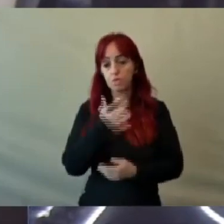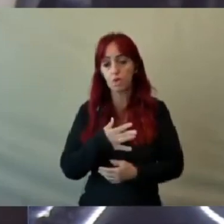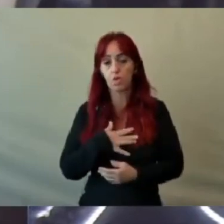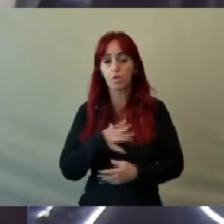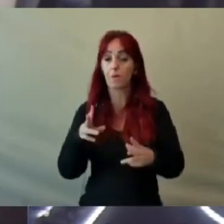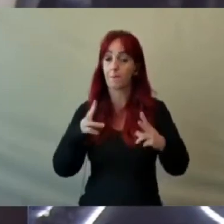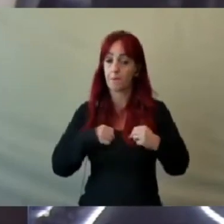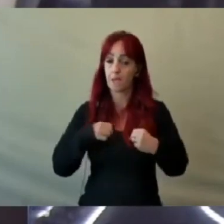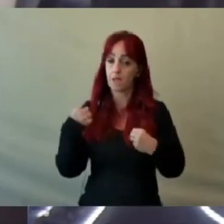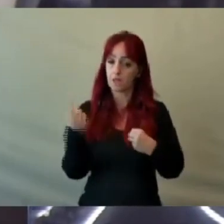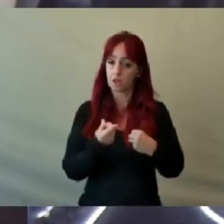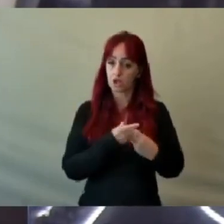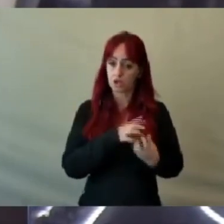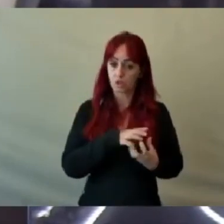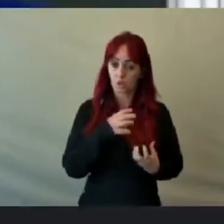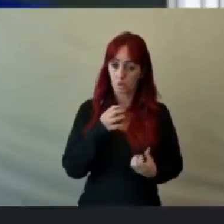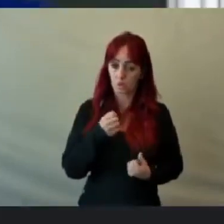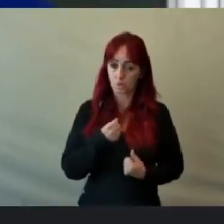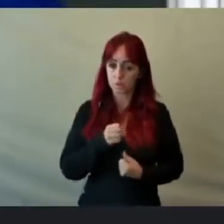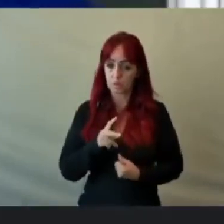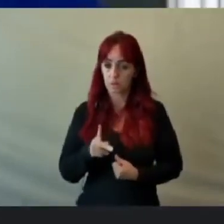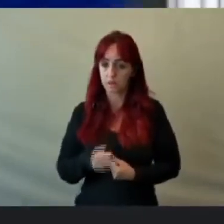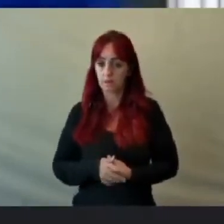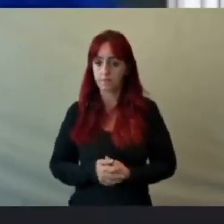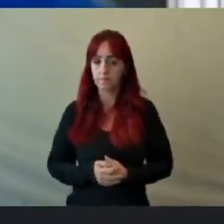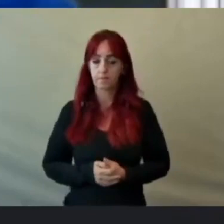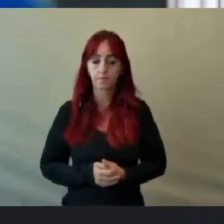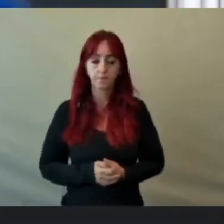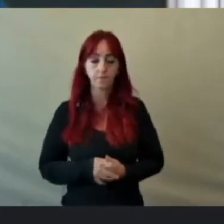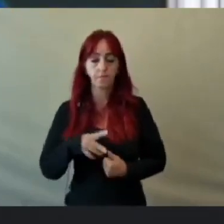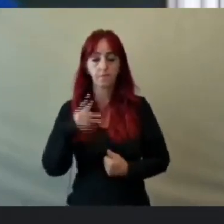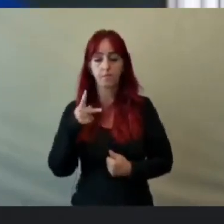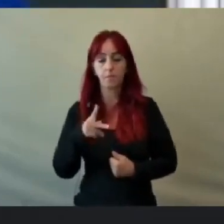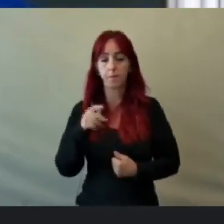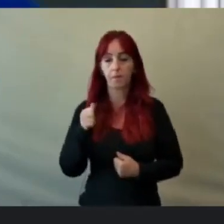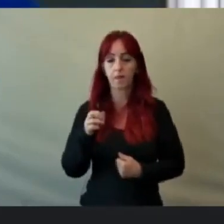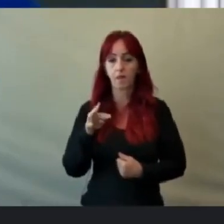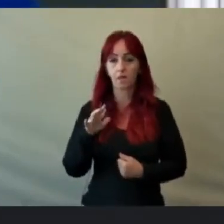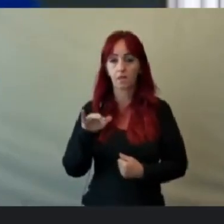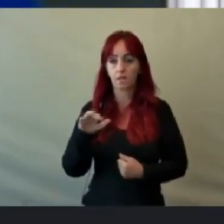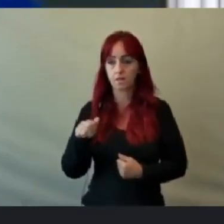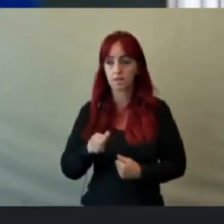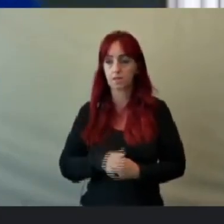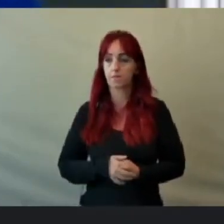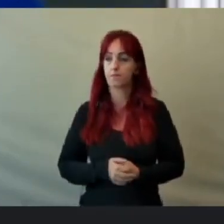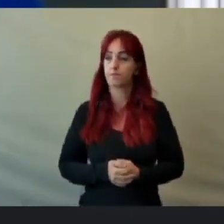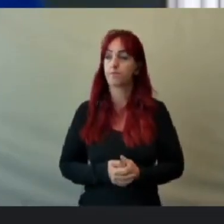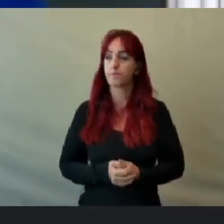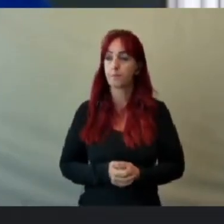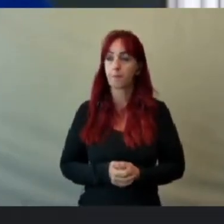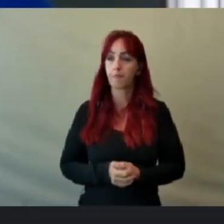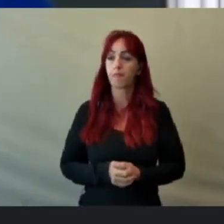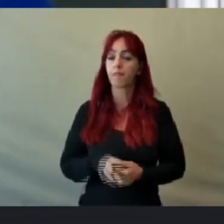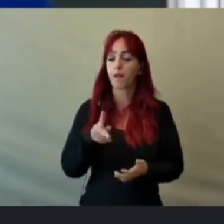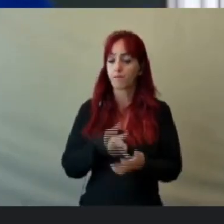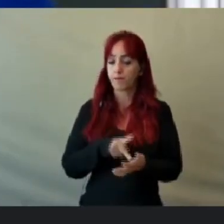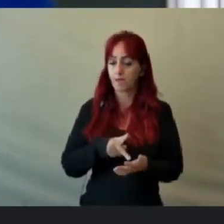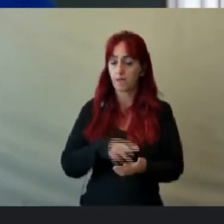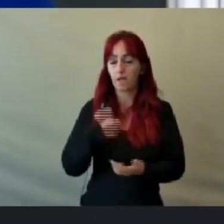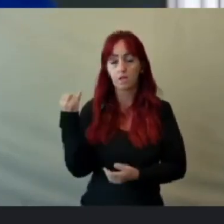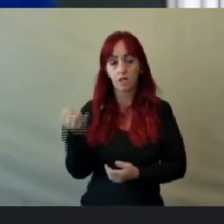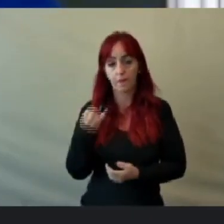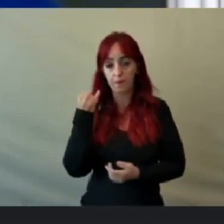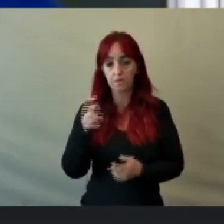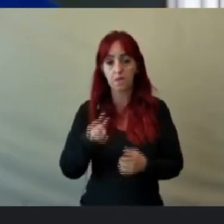Patrícia isso mesmo vereador acho que é importante trazer nessa agenda também que nós estamos